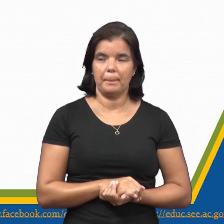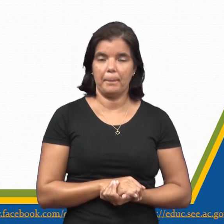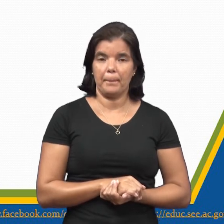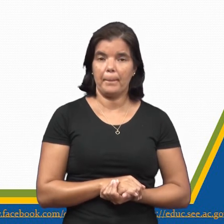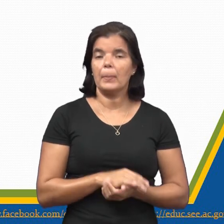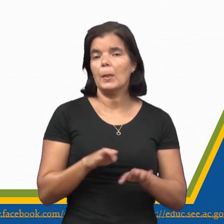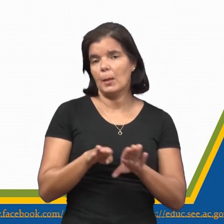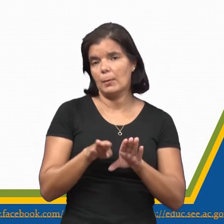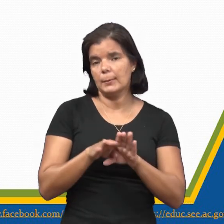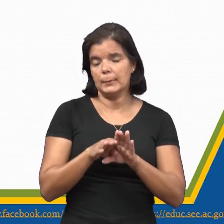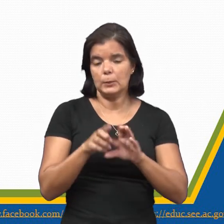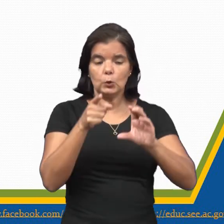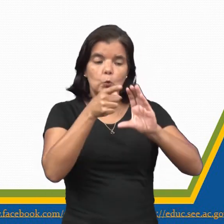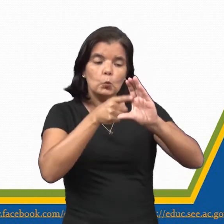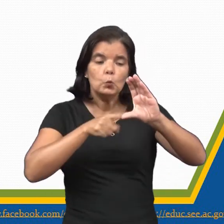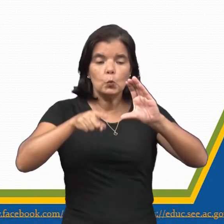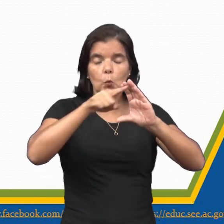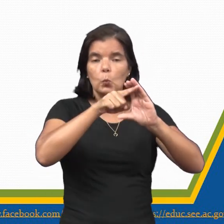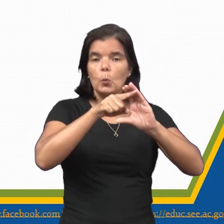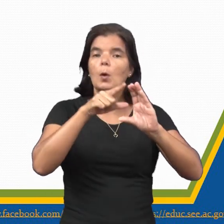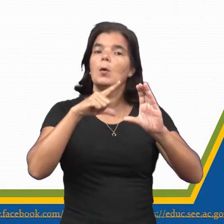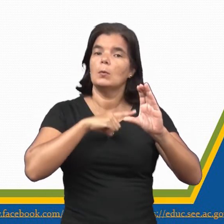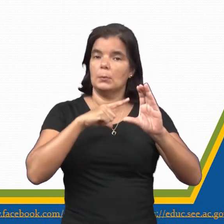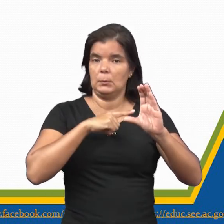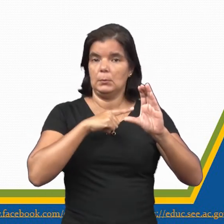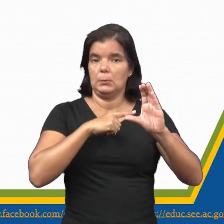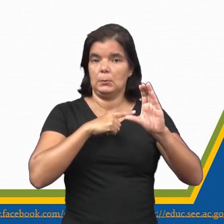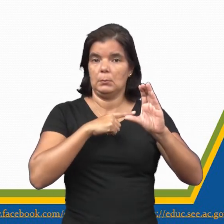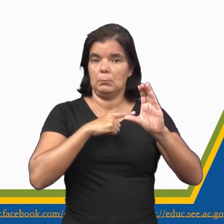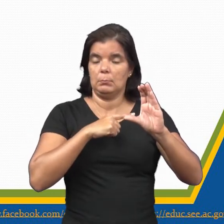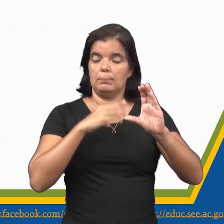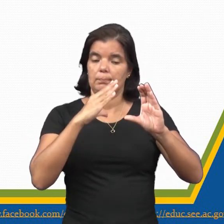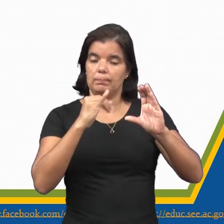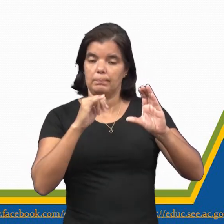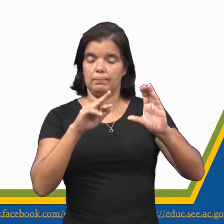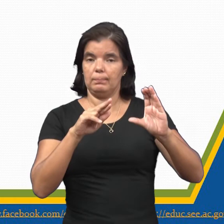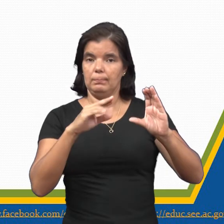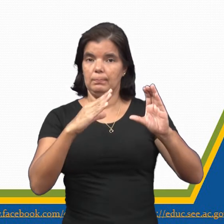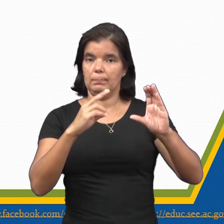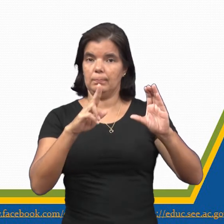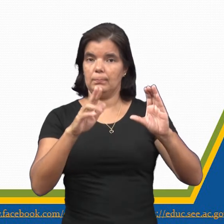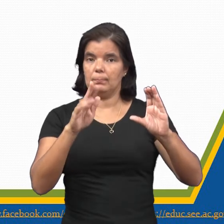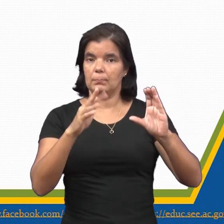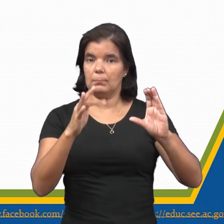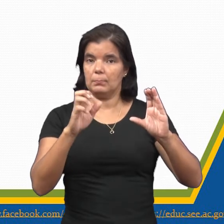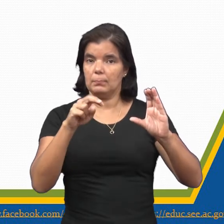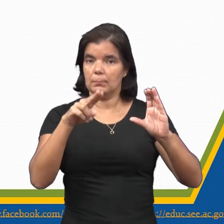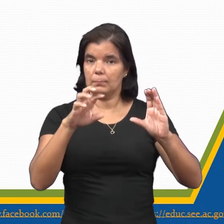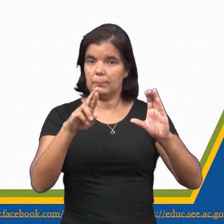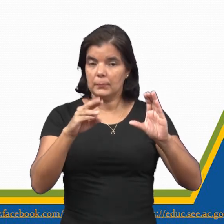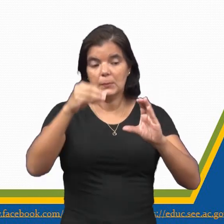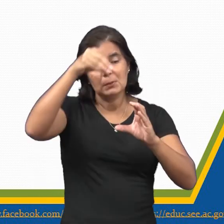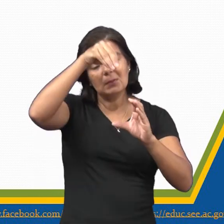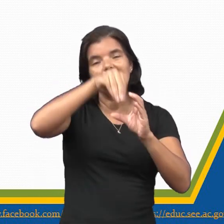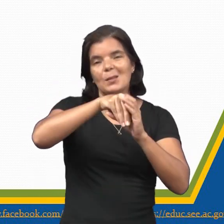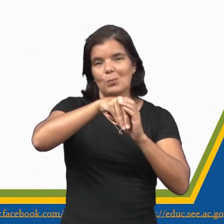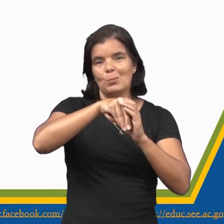E o círculo seria o quê? Seria justamente a circunferência, essa circunferência aqui, mais a região